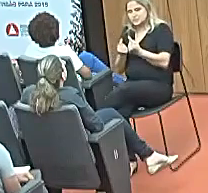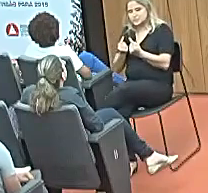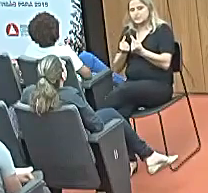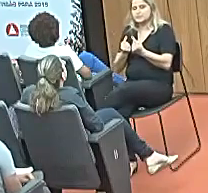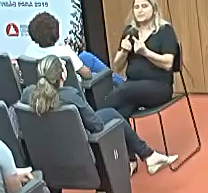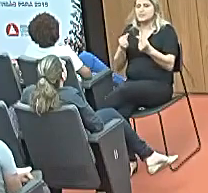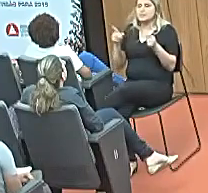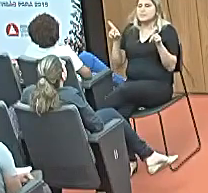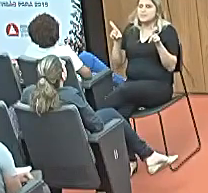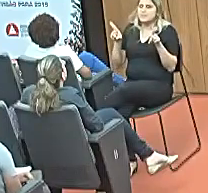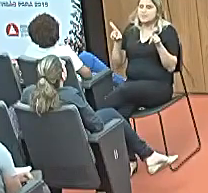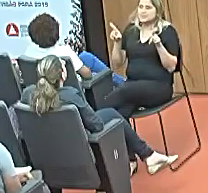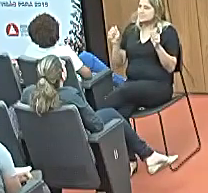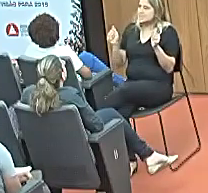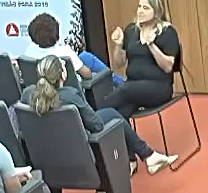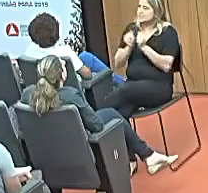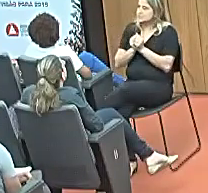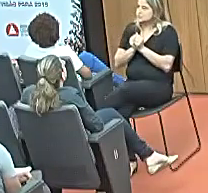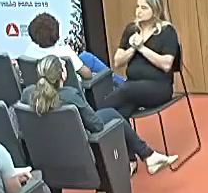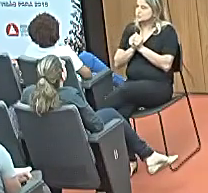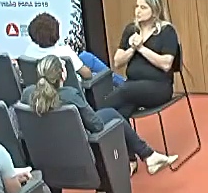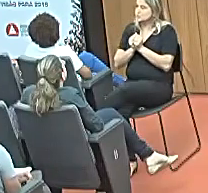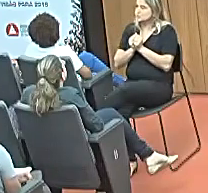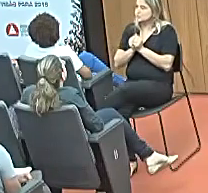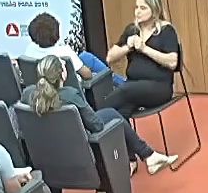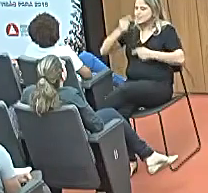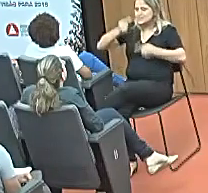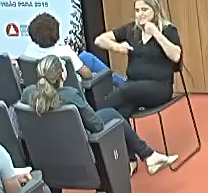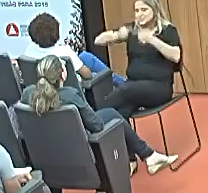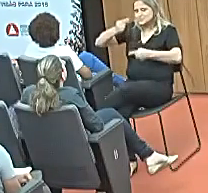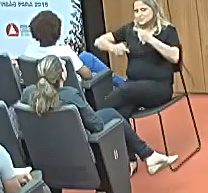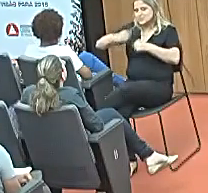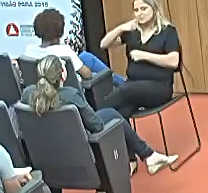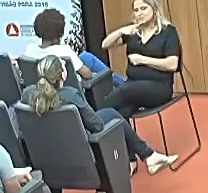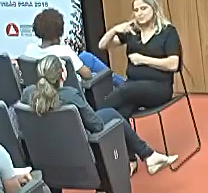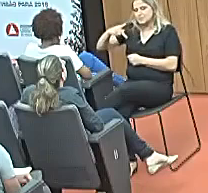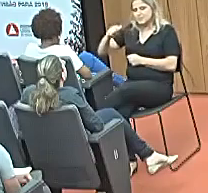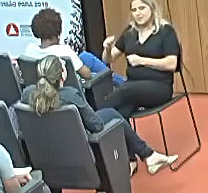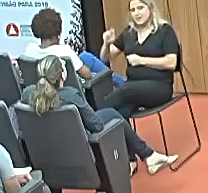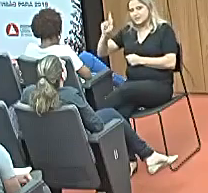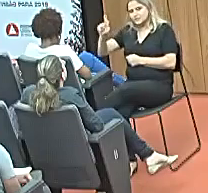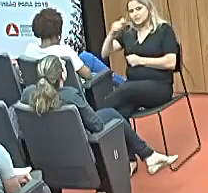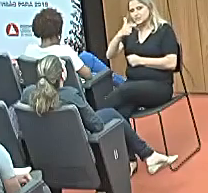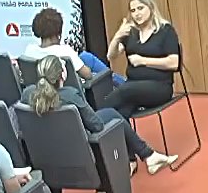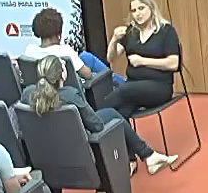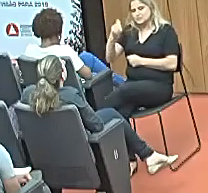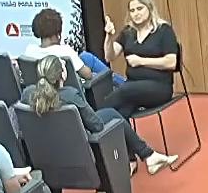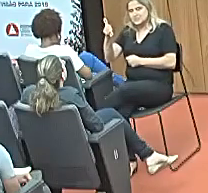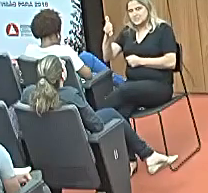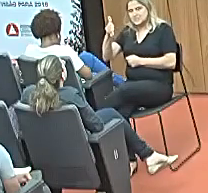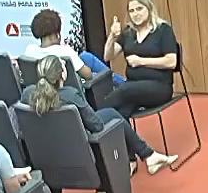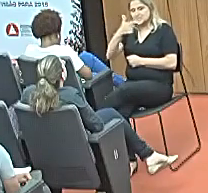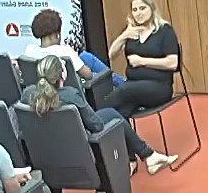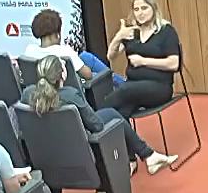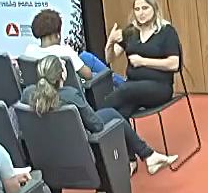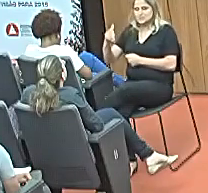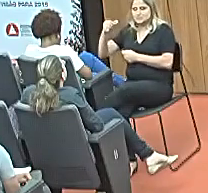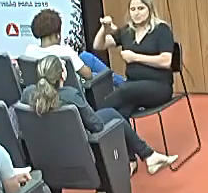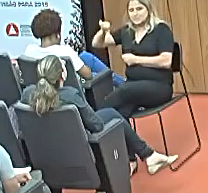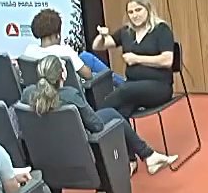da disco da discussão do ppa g 2016 2019